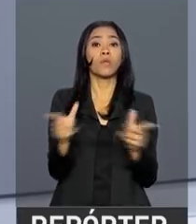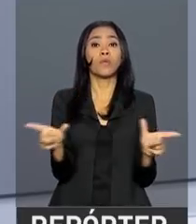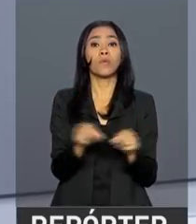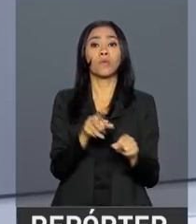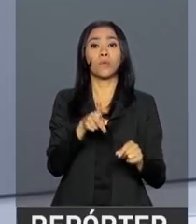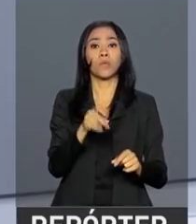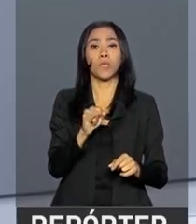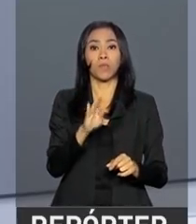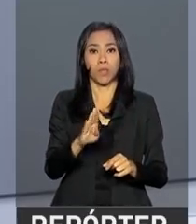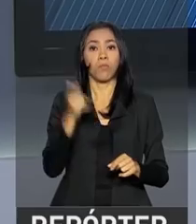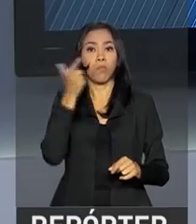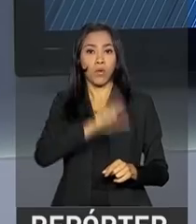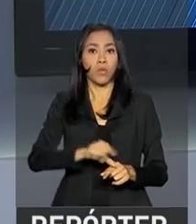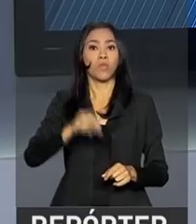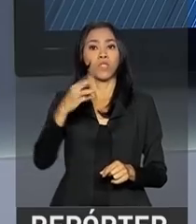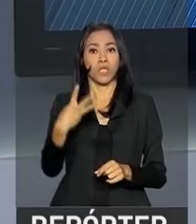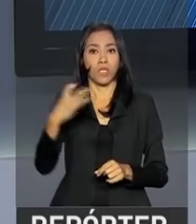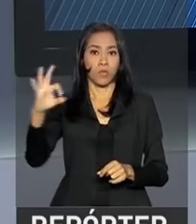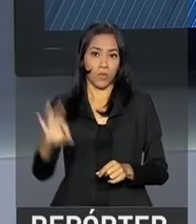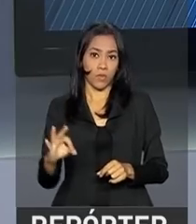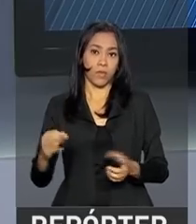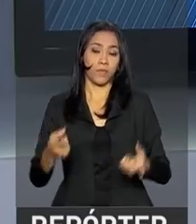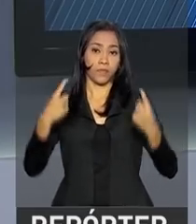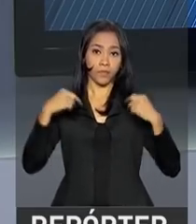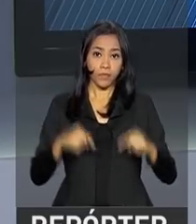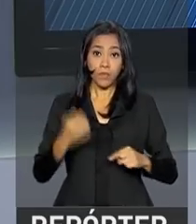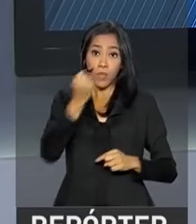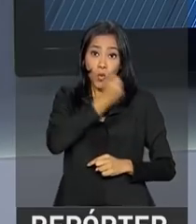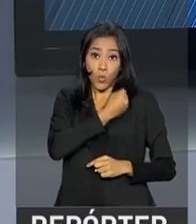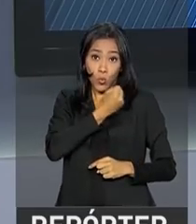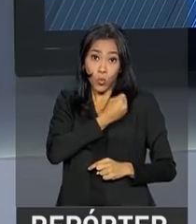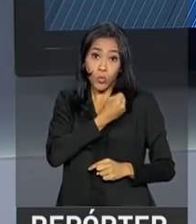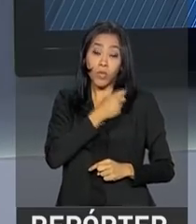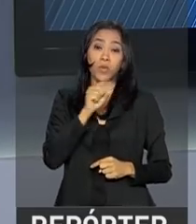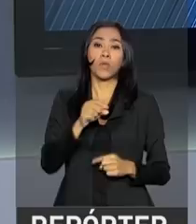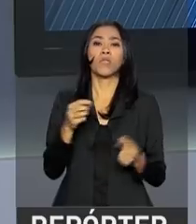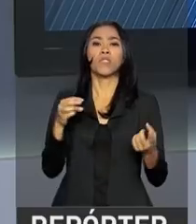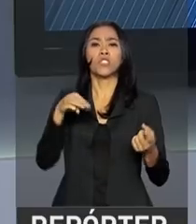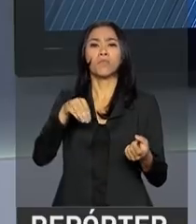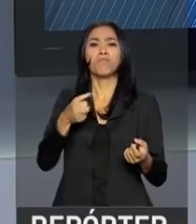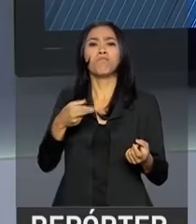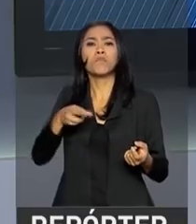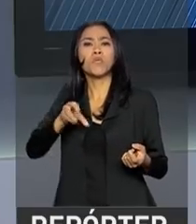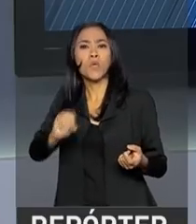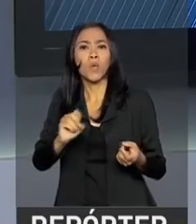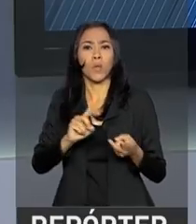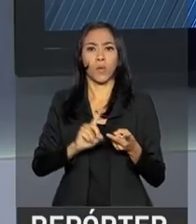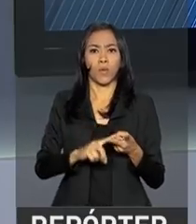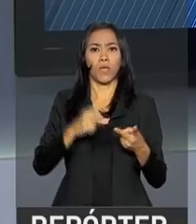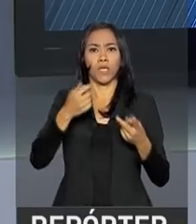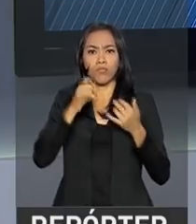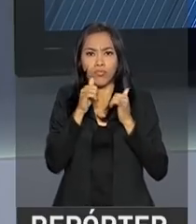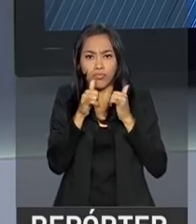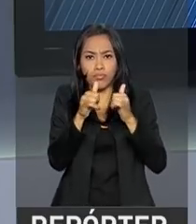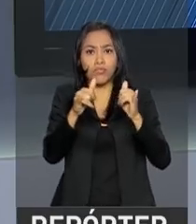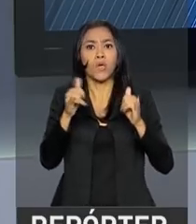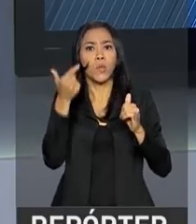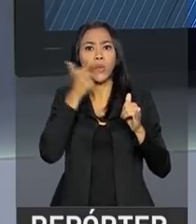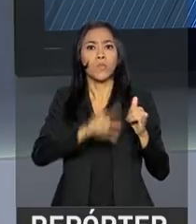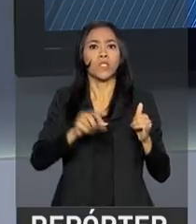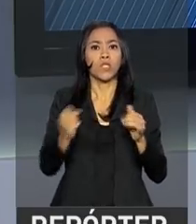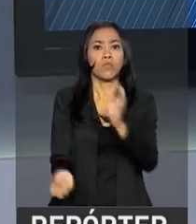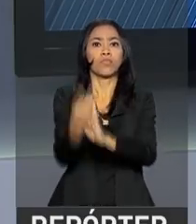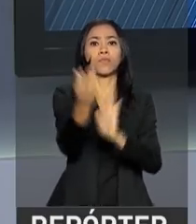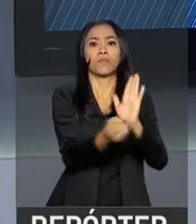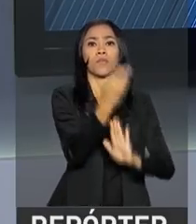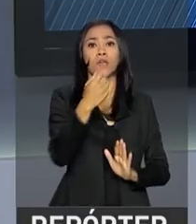3% o número de conexões de micro e mini geração de energia chegou a mais de 20 mil instalações no